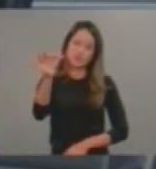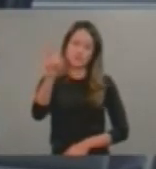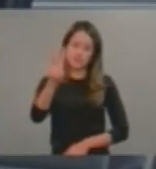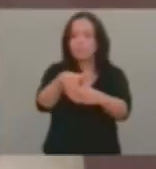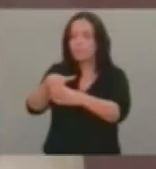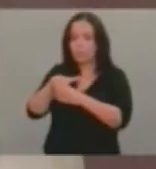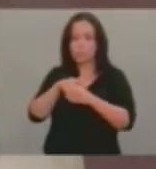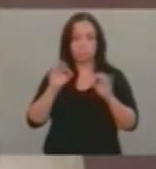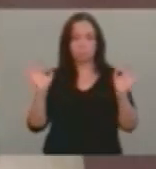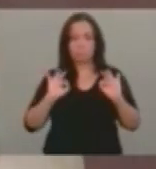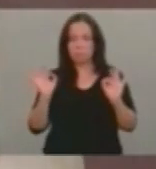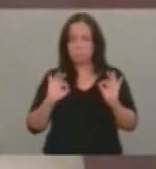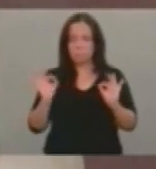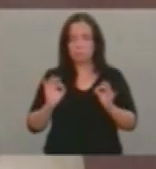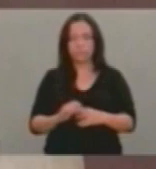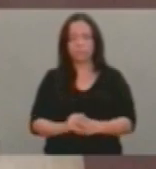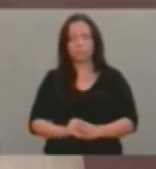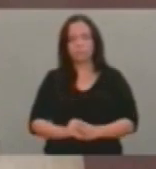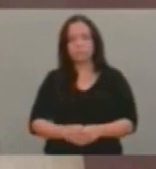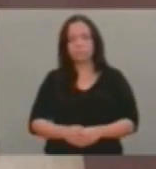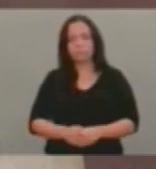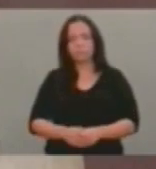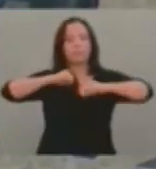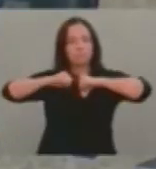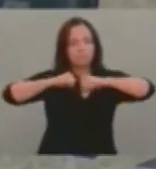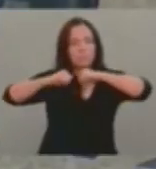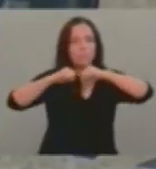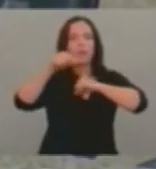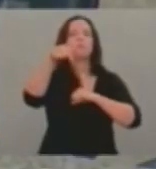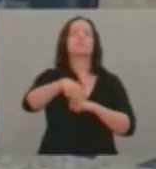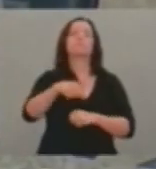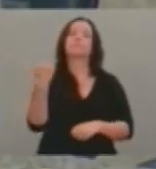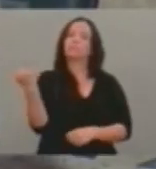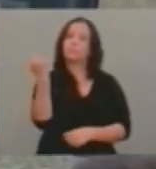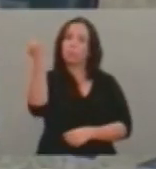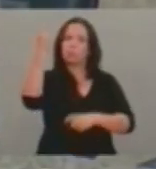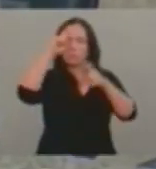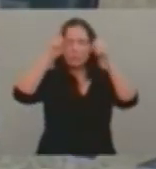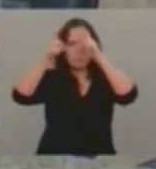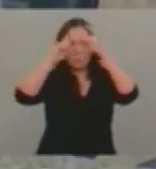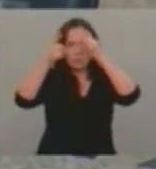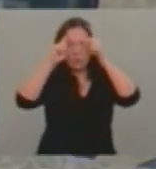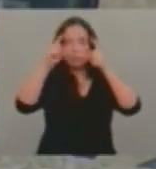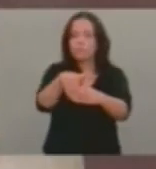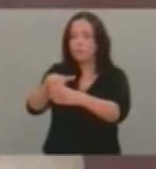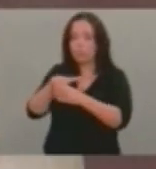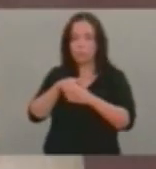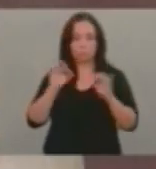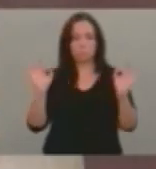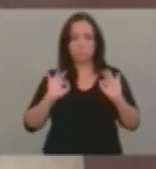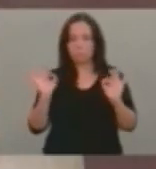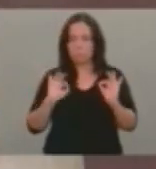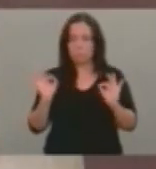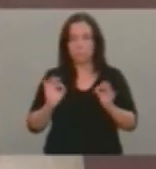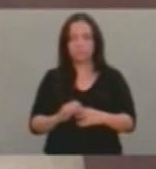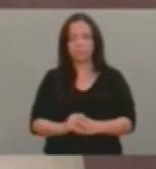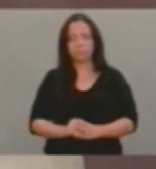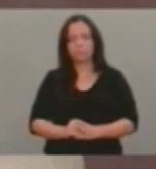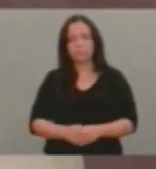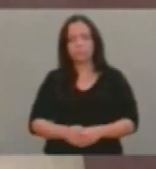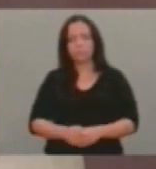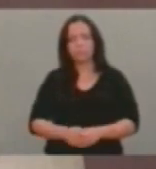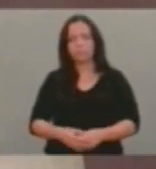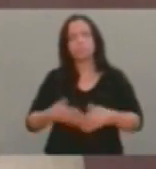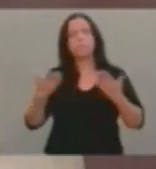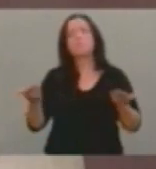longo prazo. A tramitação do Plano Estadual de Cultura também fez parte das discussões na casa. Qual é a